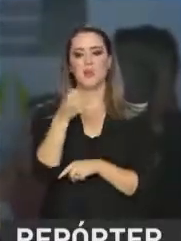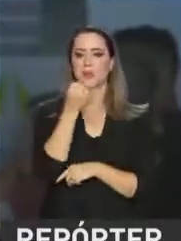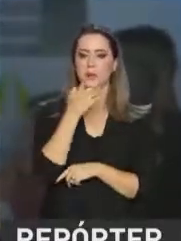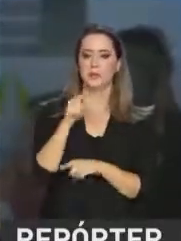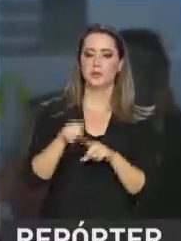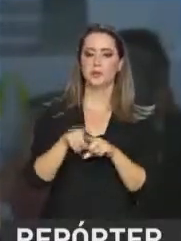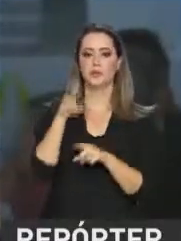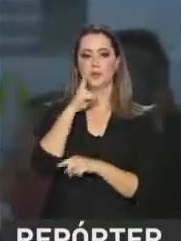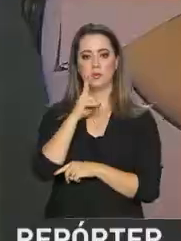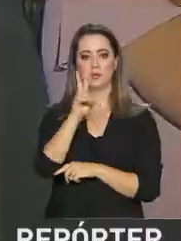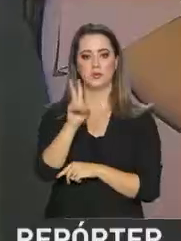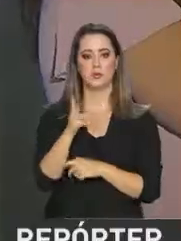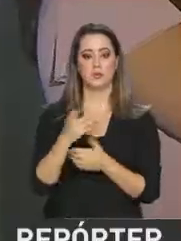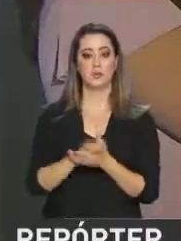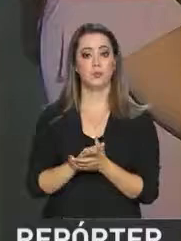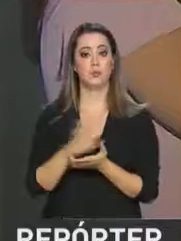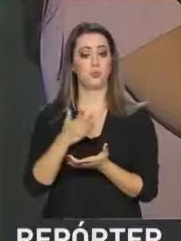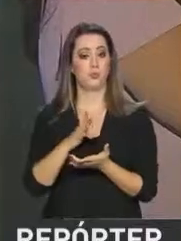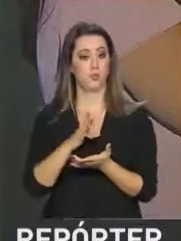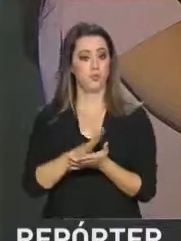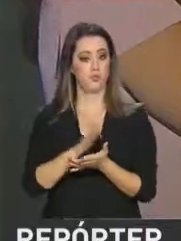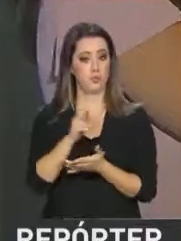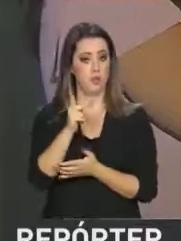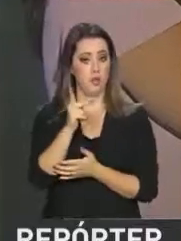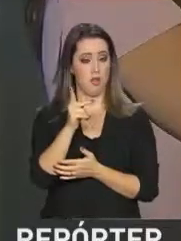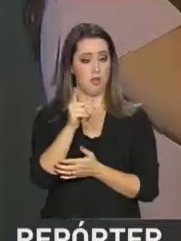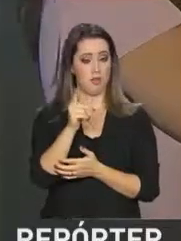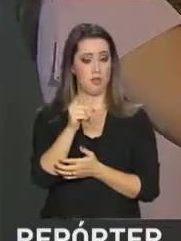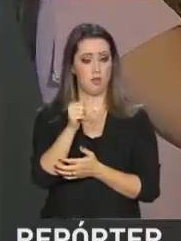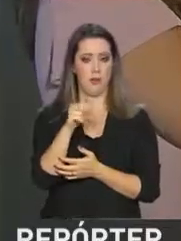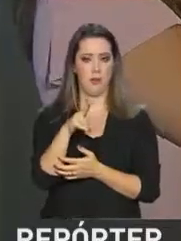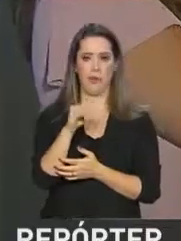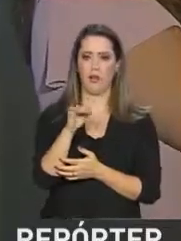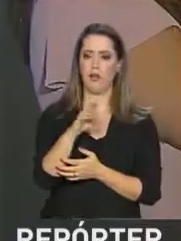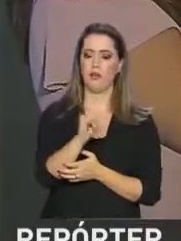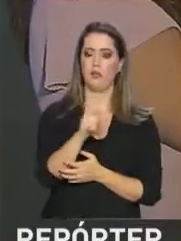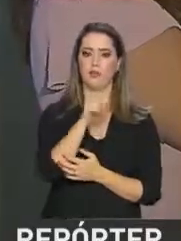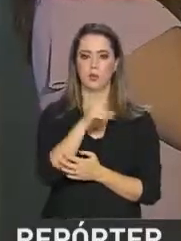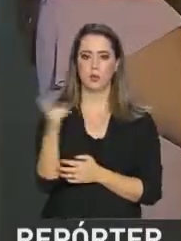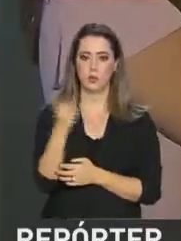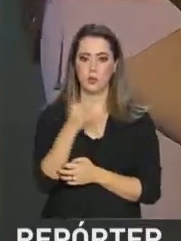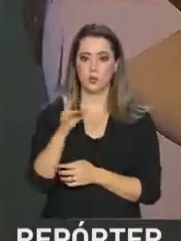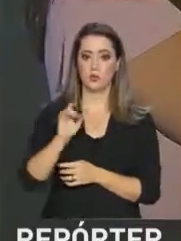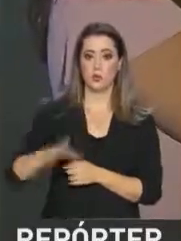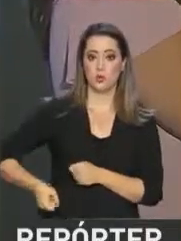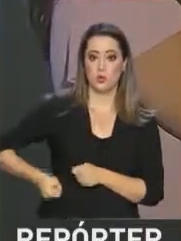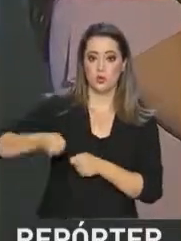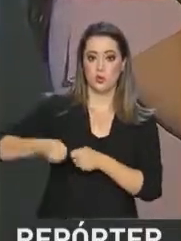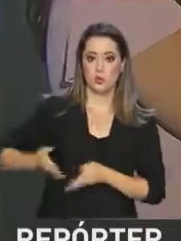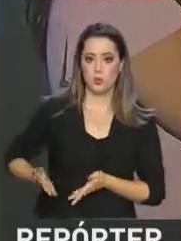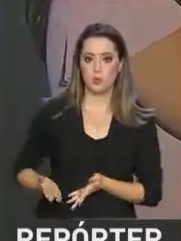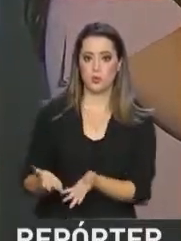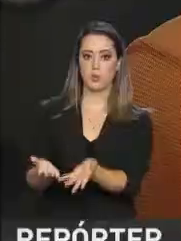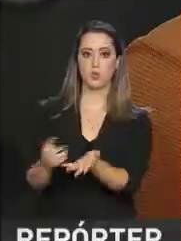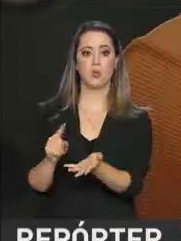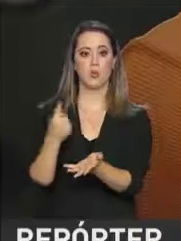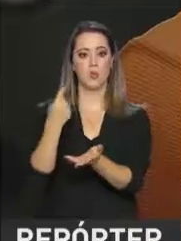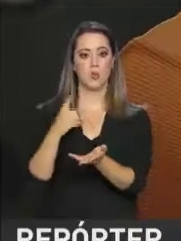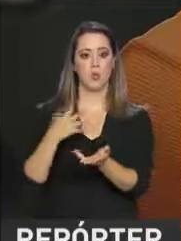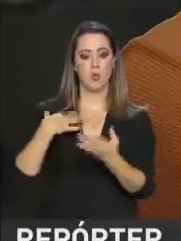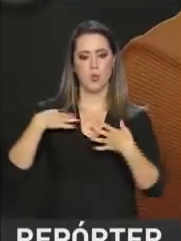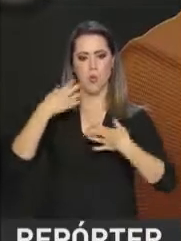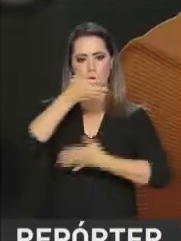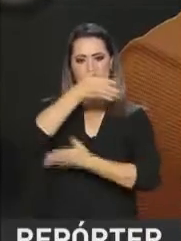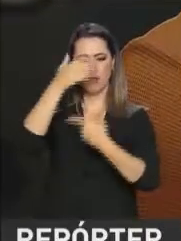é rever a sapucaí mairo e laís até despachar uma mala só com as fantasias para curtir a festa e